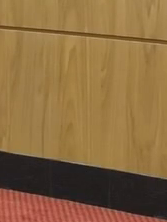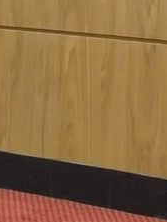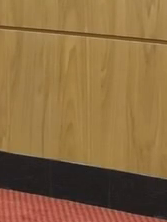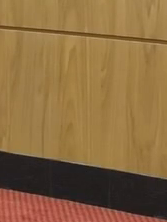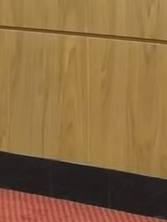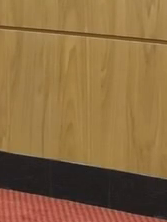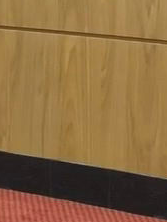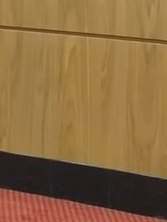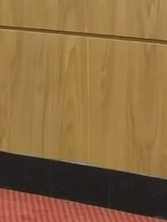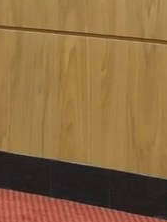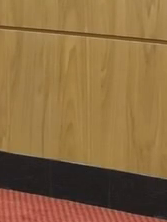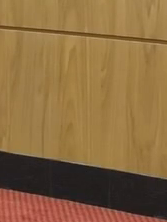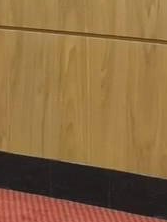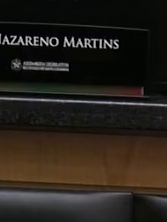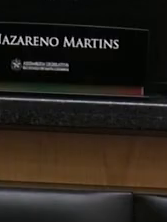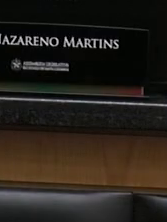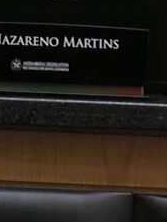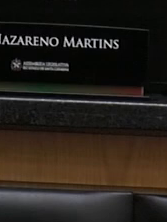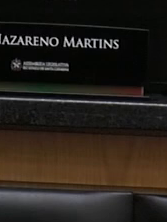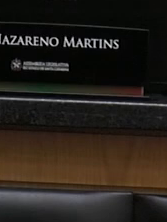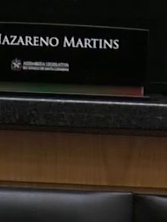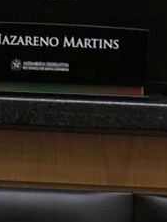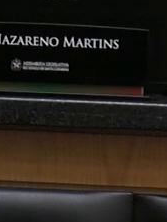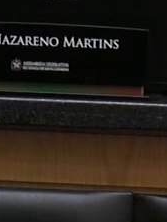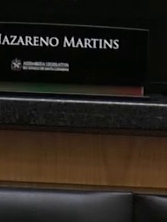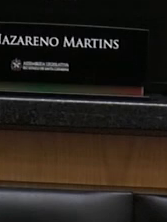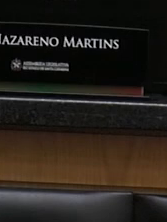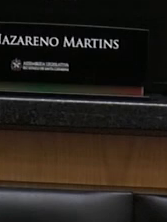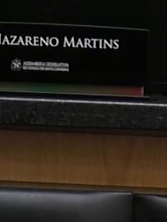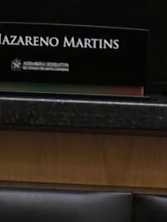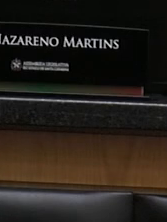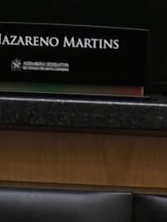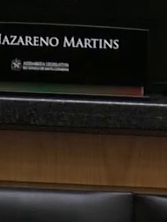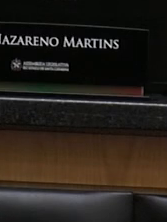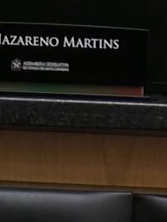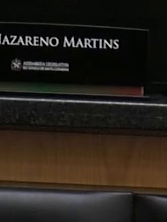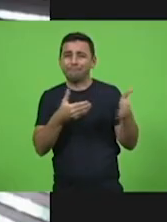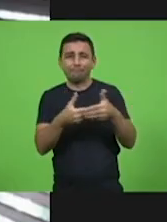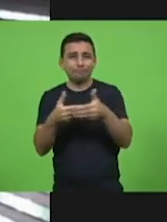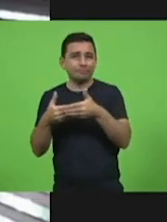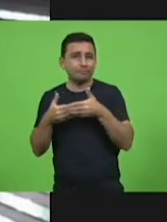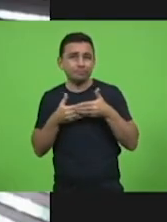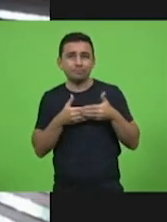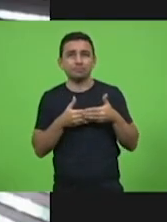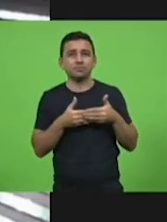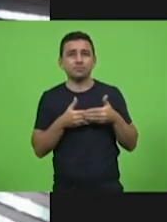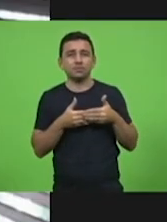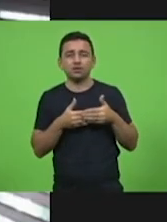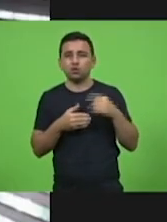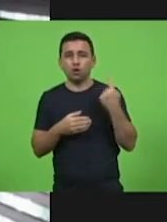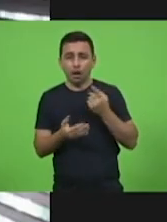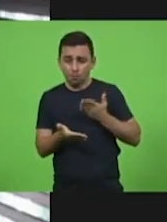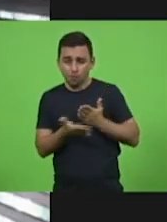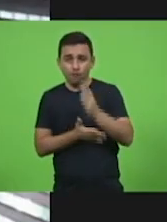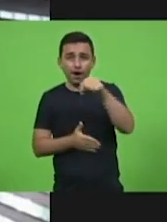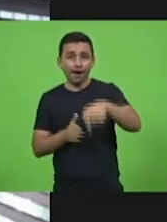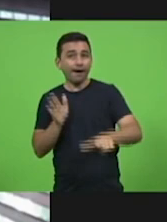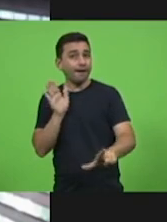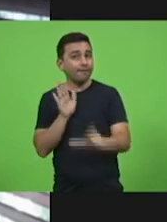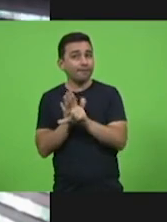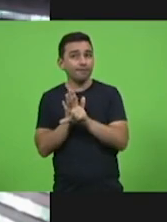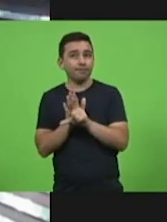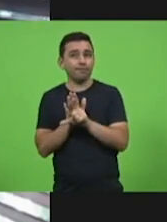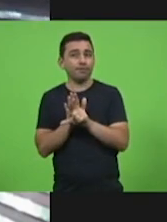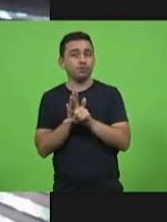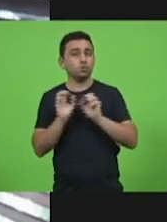também se manifestaram contra a suspensão das aulas presenciais na Grande Florianópolis. Nós aprovamos uma lei aqui que tornou a